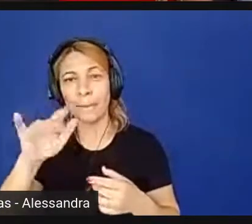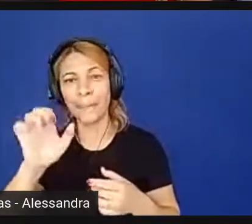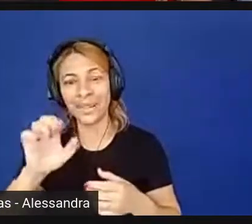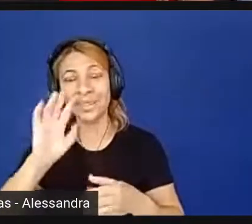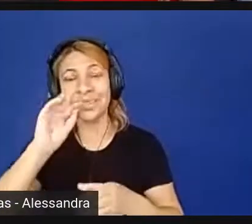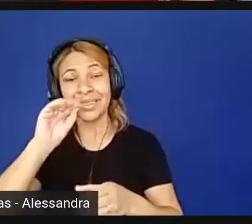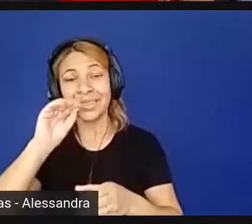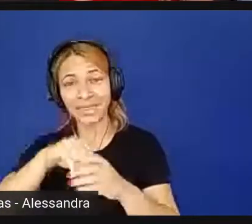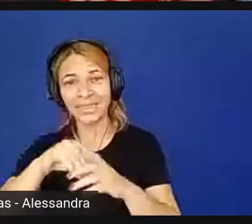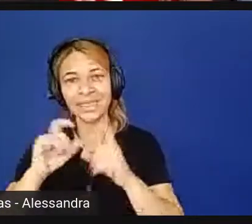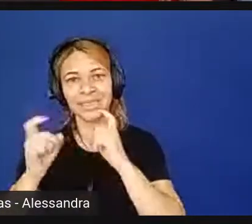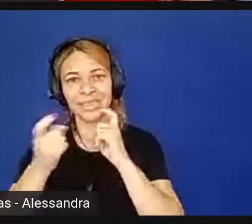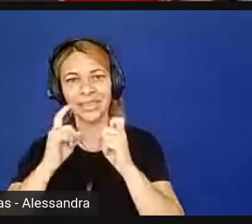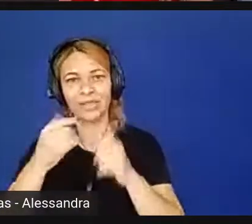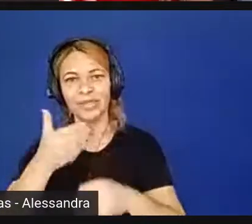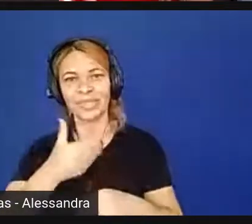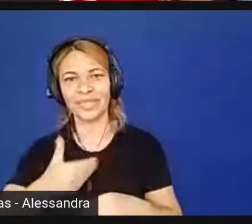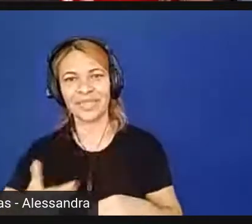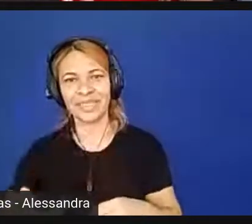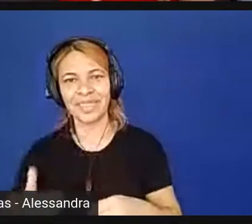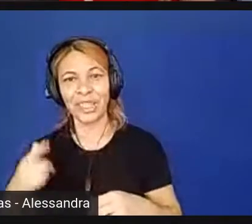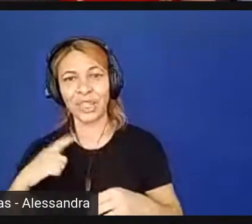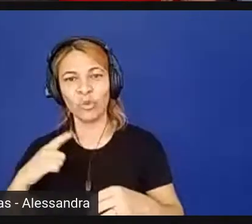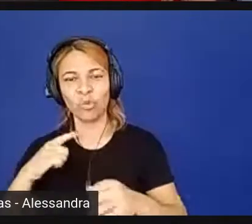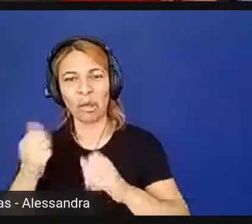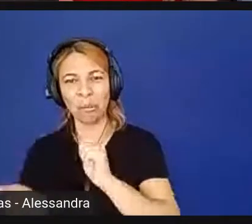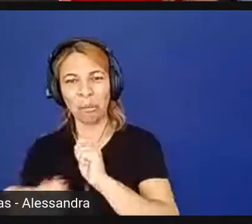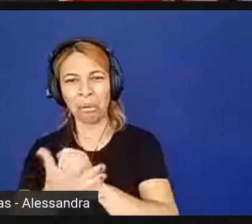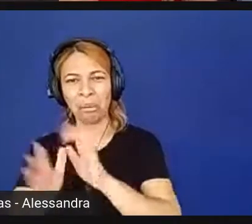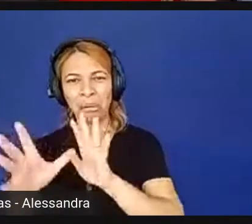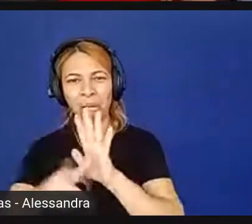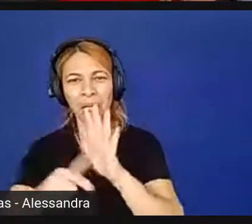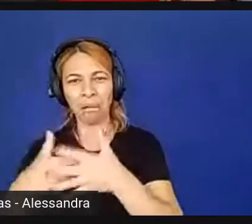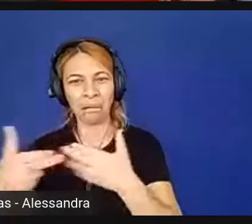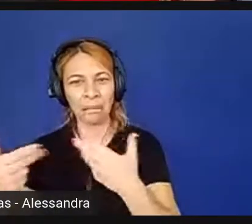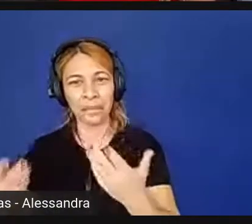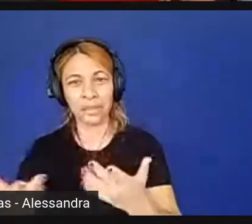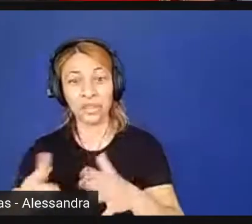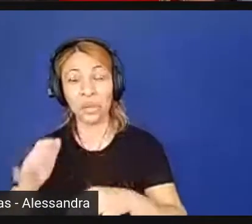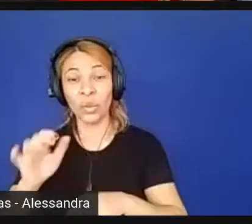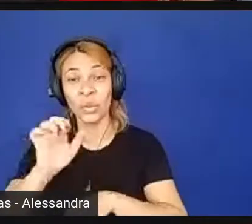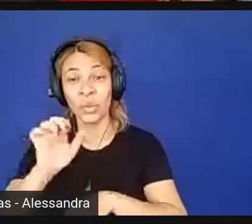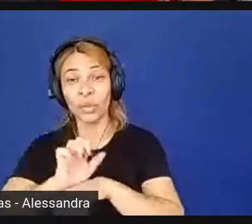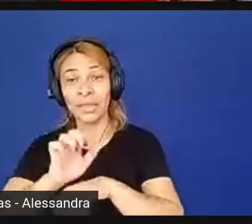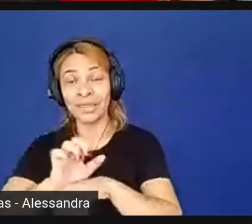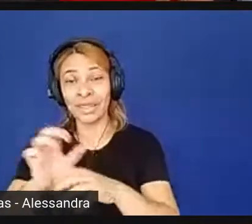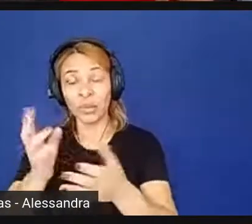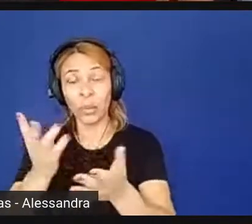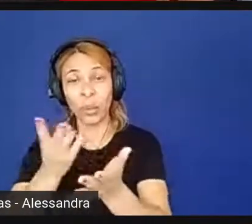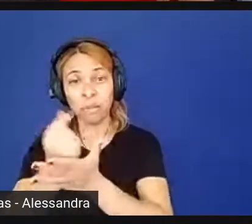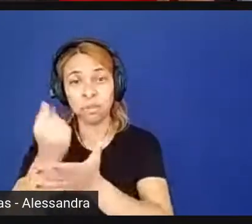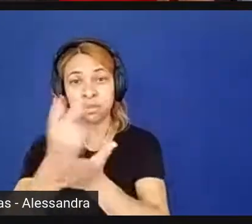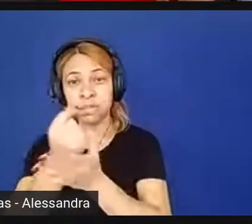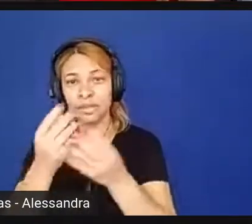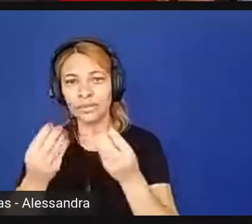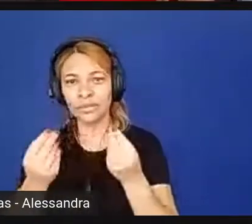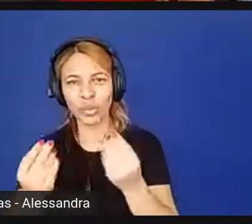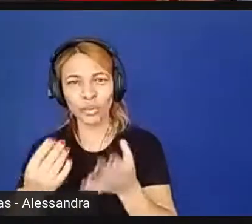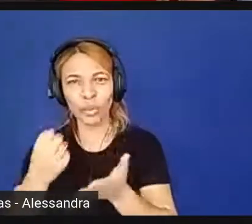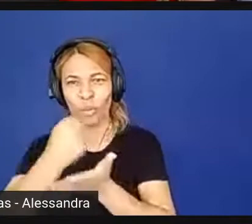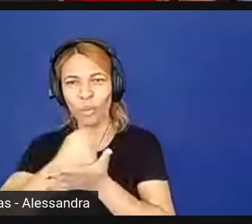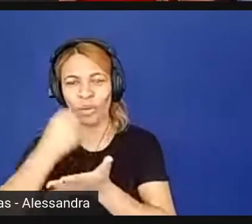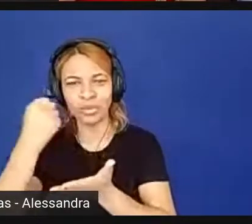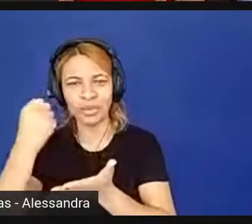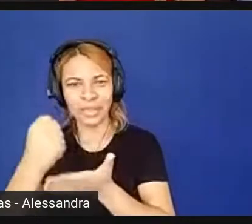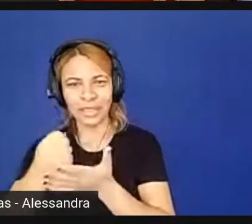existe corruptor sem corrompido e vice-versa. E o Estado é um grande comprador, né, um grande contratador da iniciativa